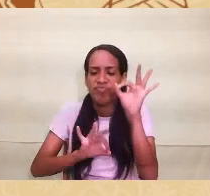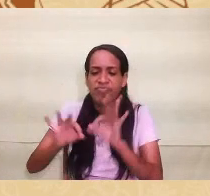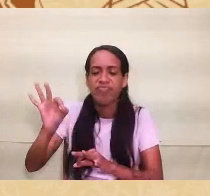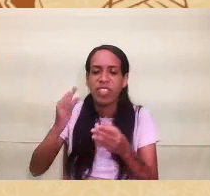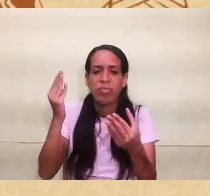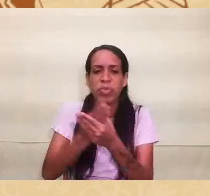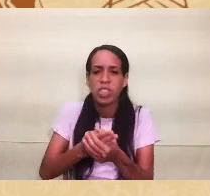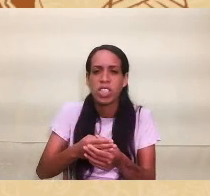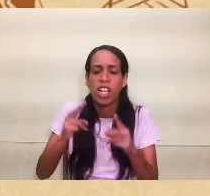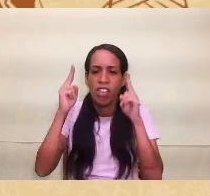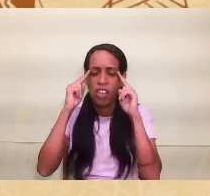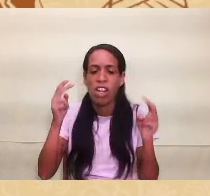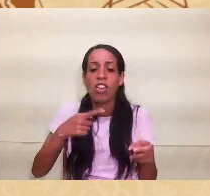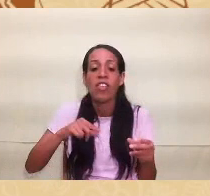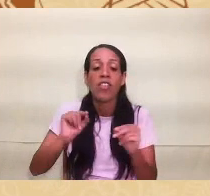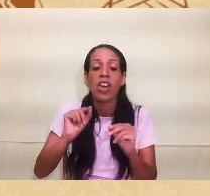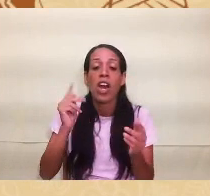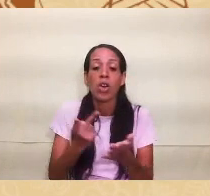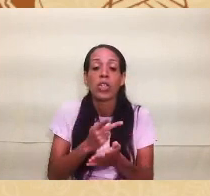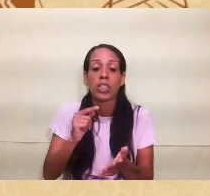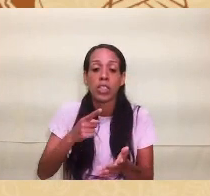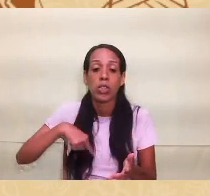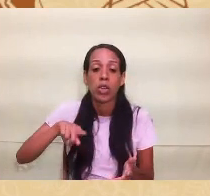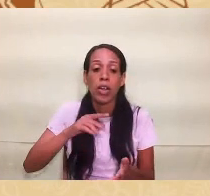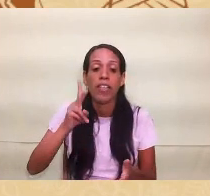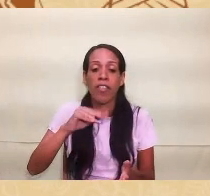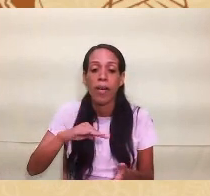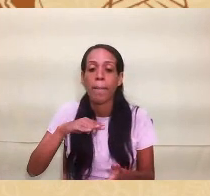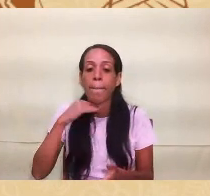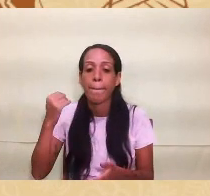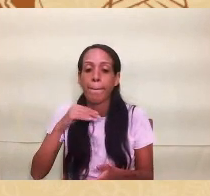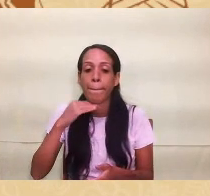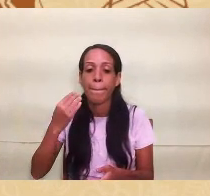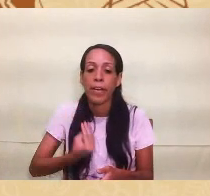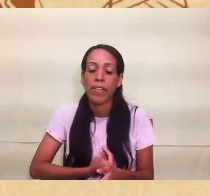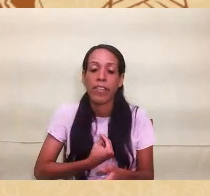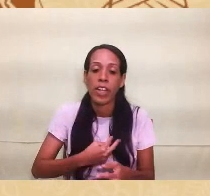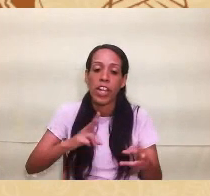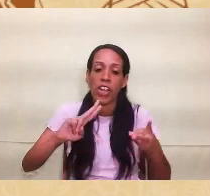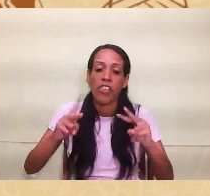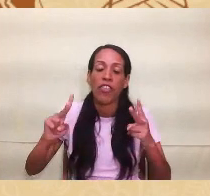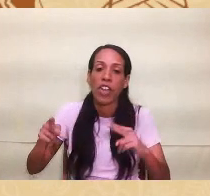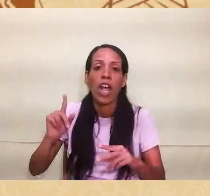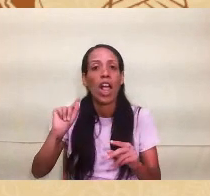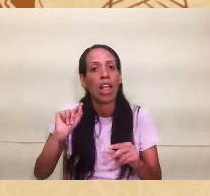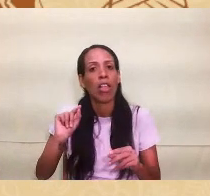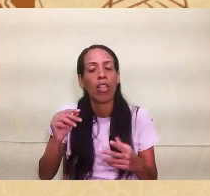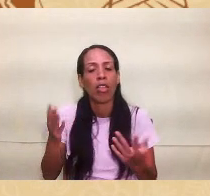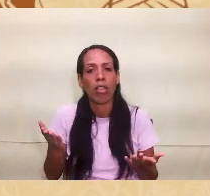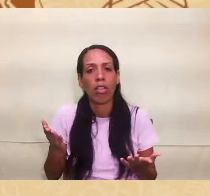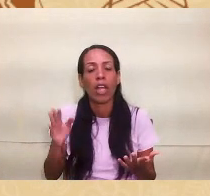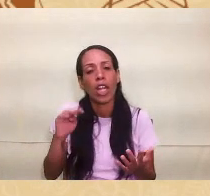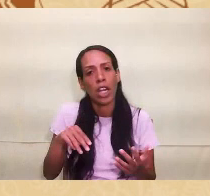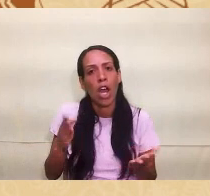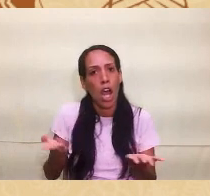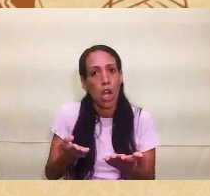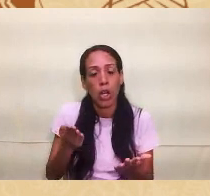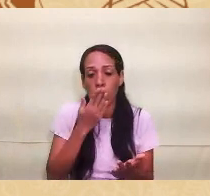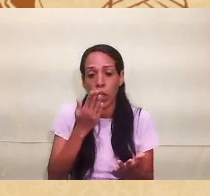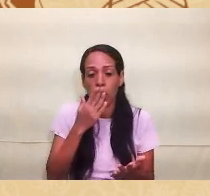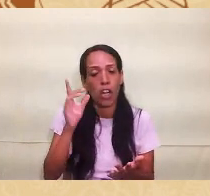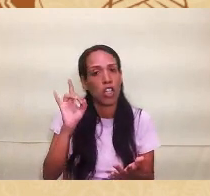gente vai morrer, né? A gente vai fazer, a gente resistir com armas desiguais. Então, no caso indígena, não é